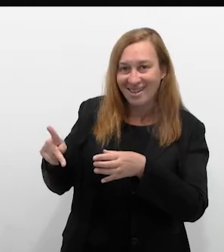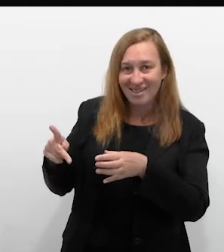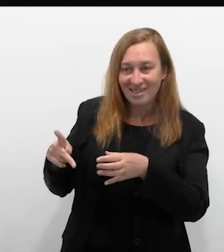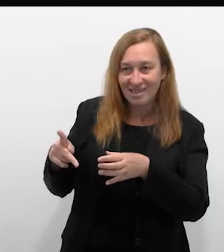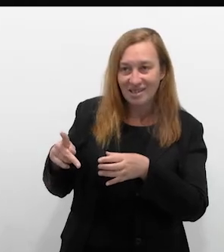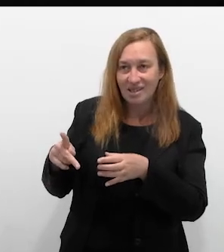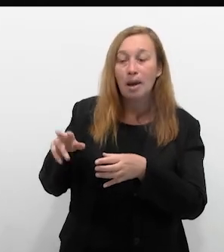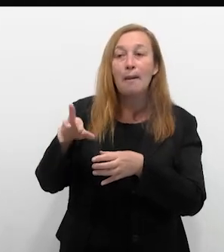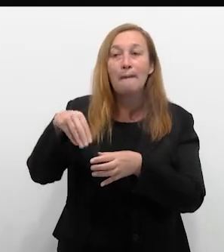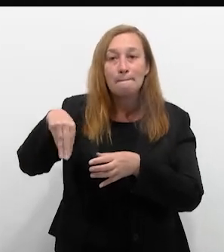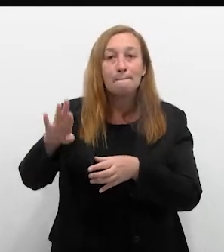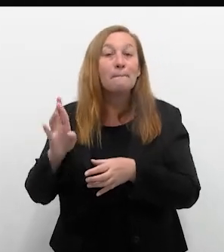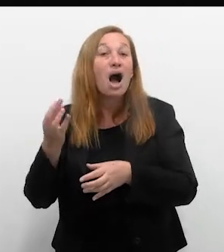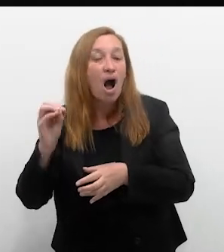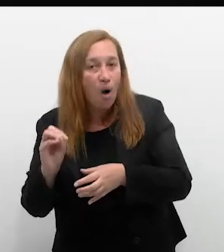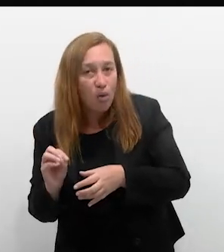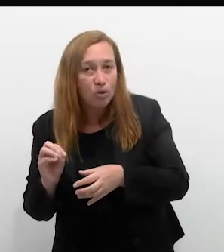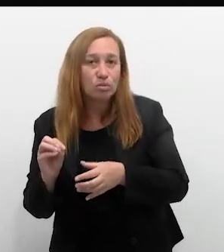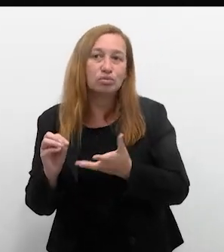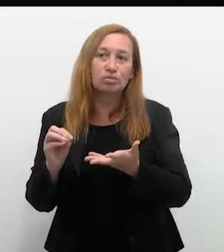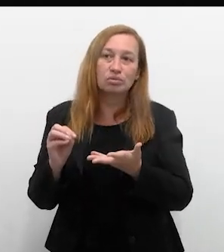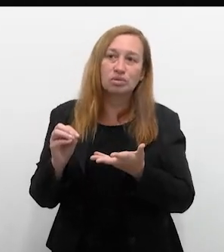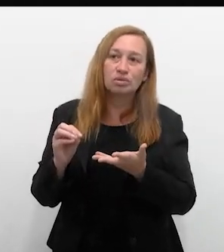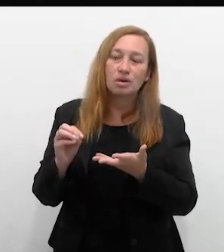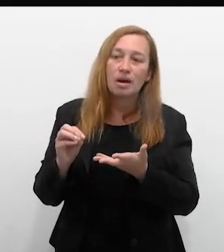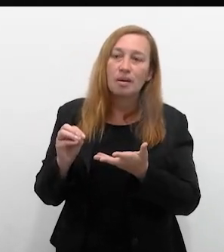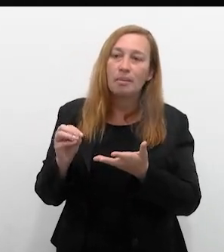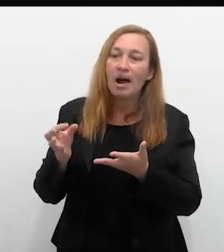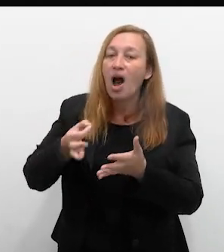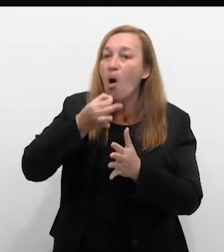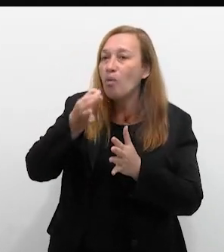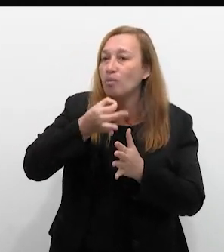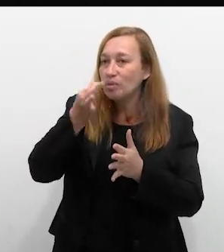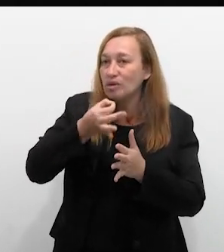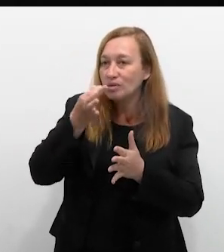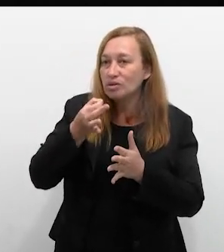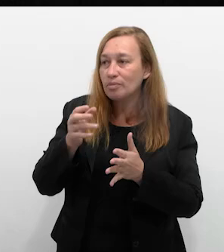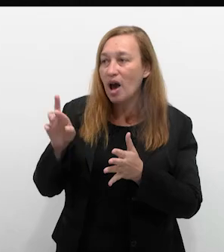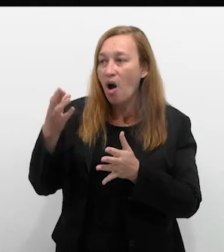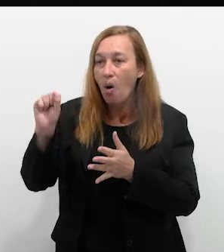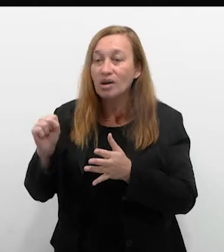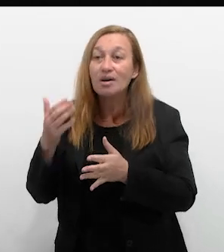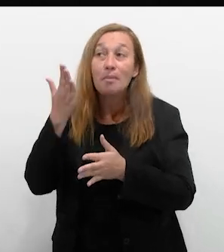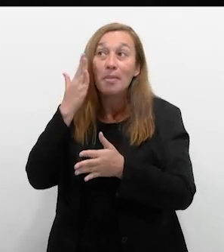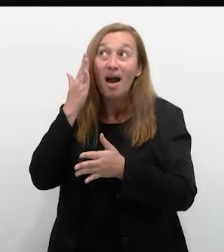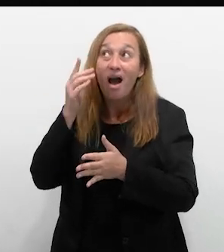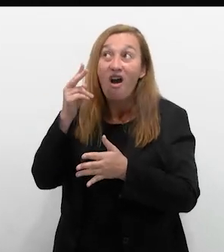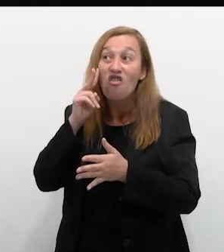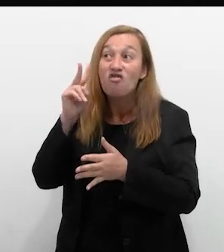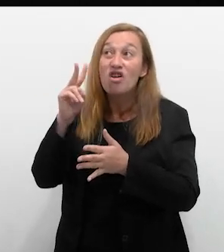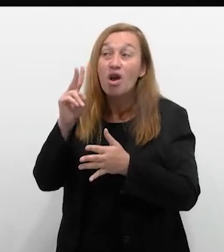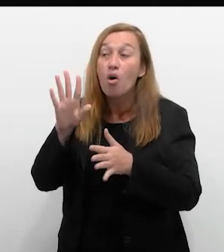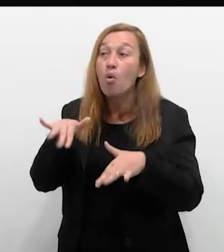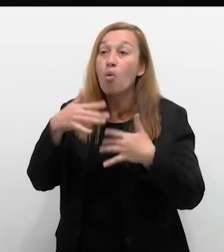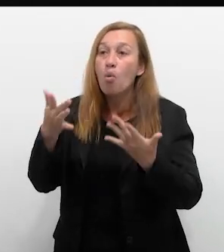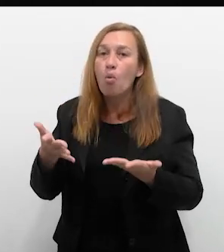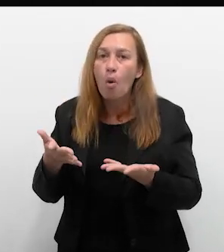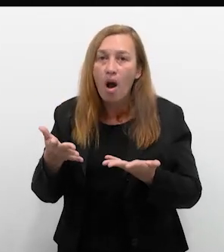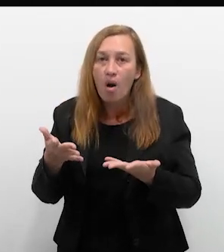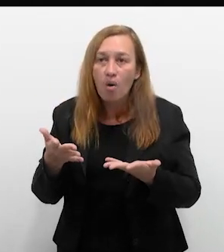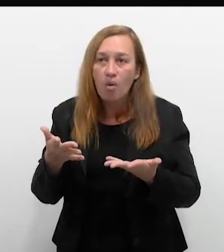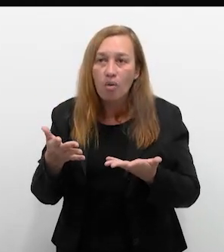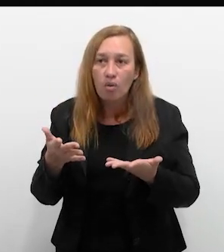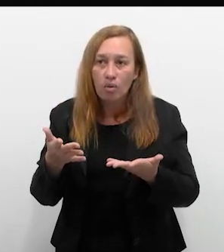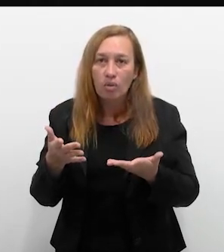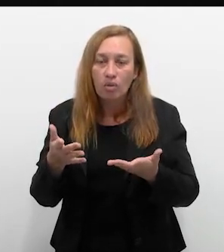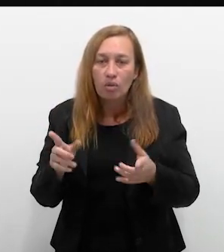Mauro, a Andréia, todo mundo a gente trouxe para perto para poder dar depoimentos sobre a Rosa para a gente entender qual o espírito que o enredo deveria ter.